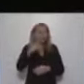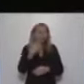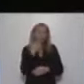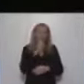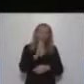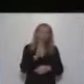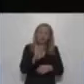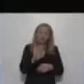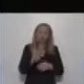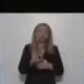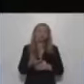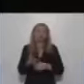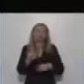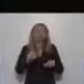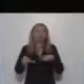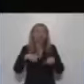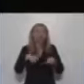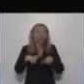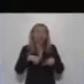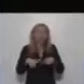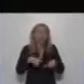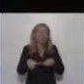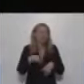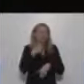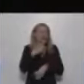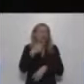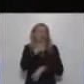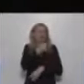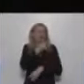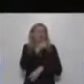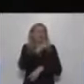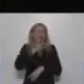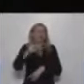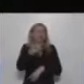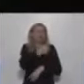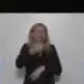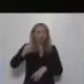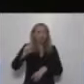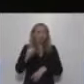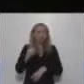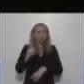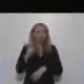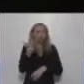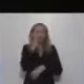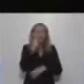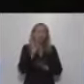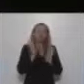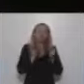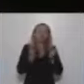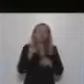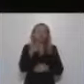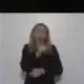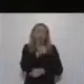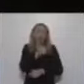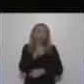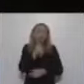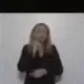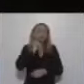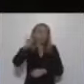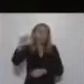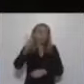que terminaria com esse RAS agora dia 28 de fevereiro, nós já estamos em 11 de abril de 2019. E eu disse